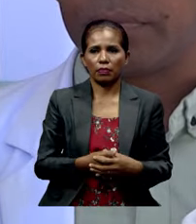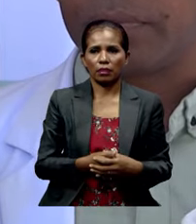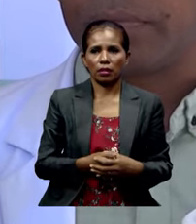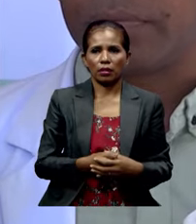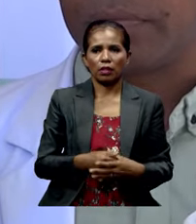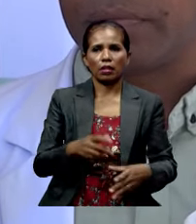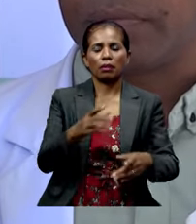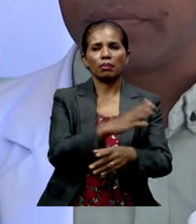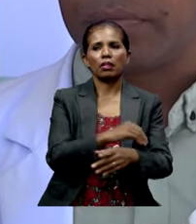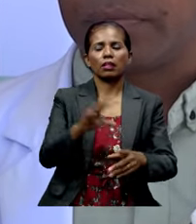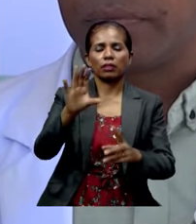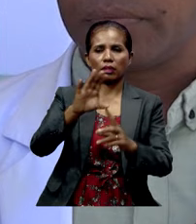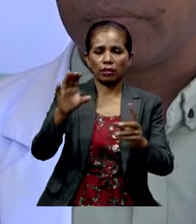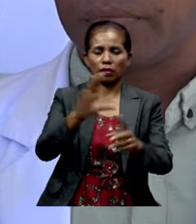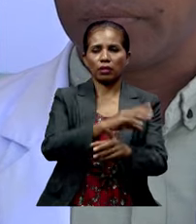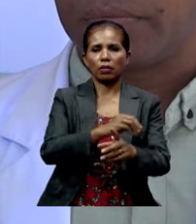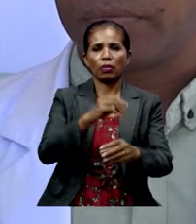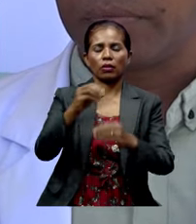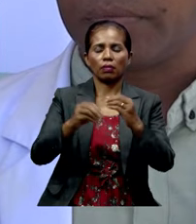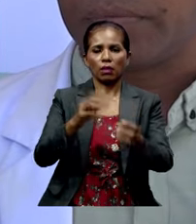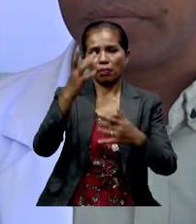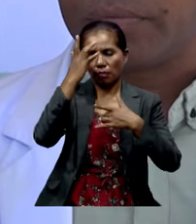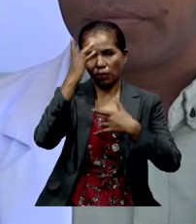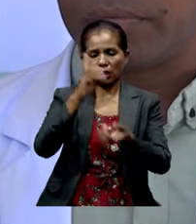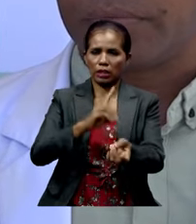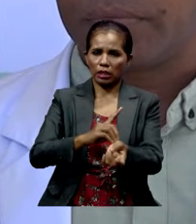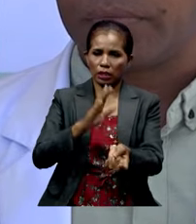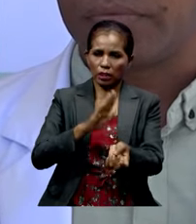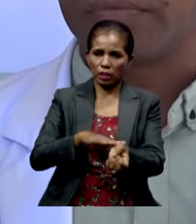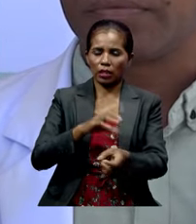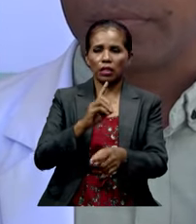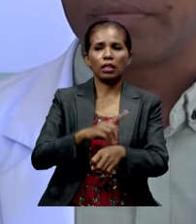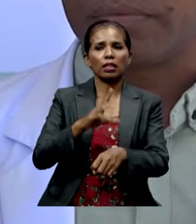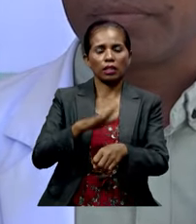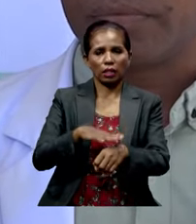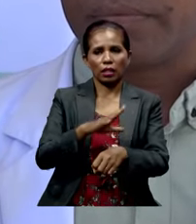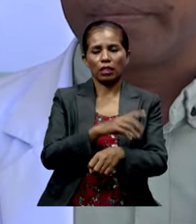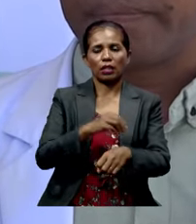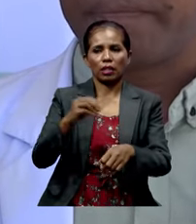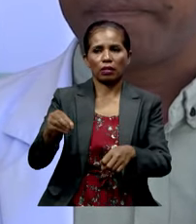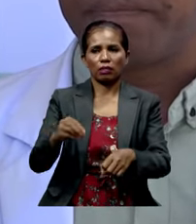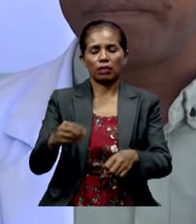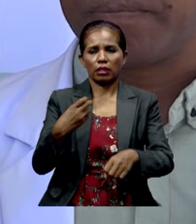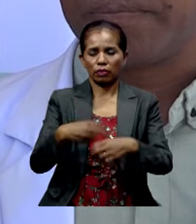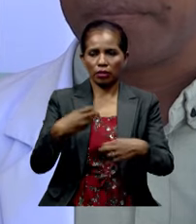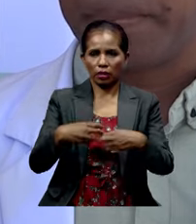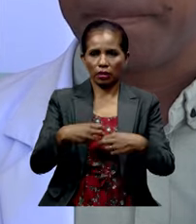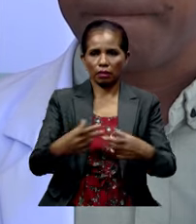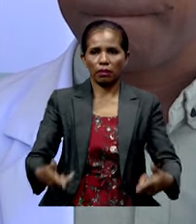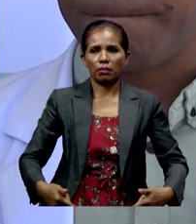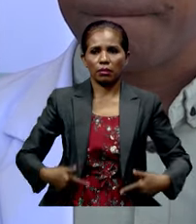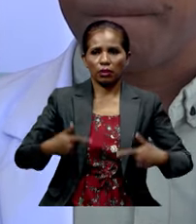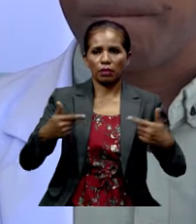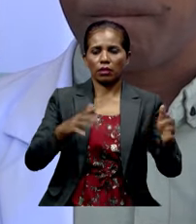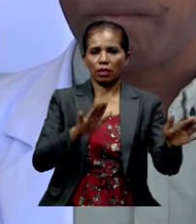komunitario sira sobre dengue tamba dengue nemo so pergozu ba iha vida labarik